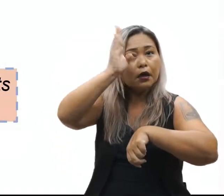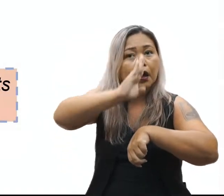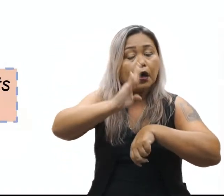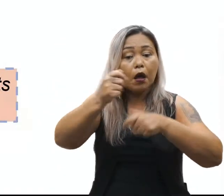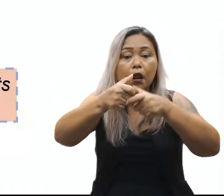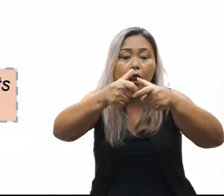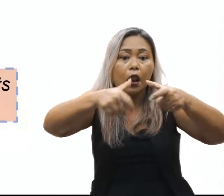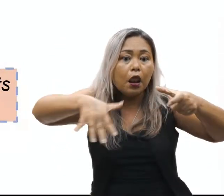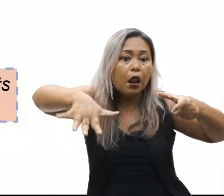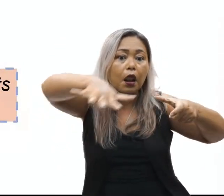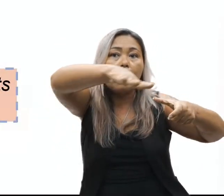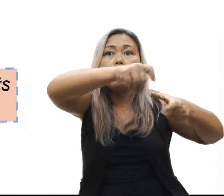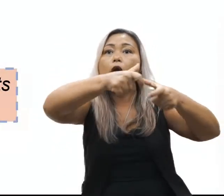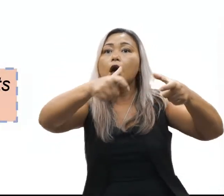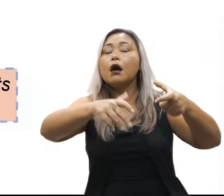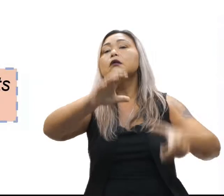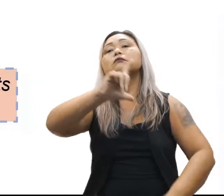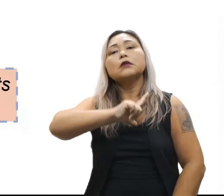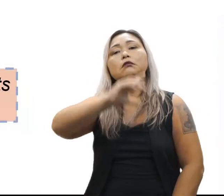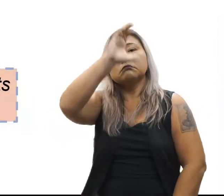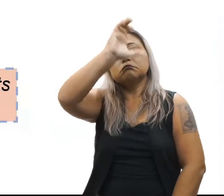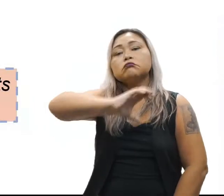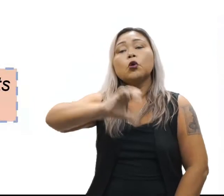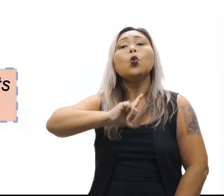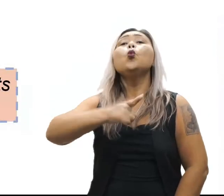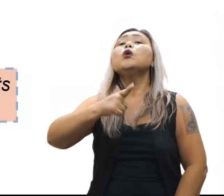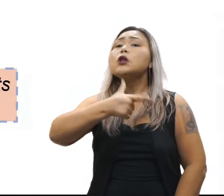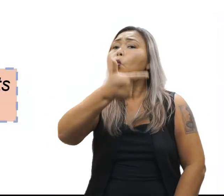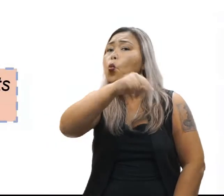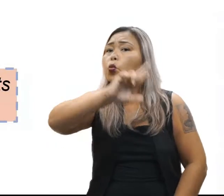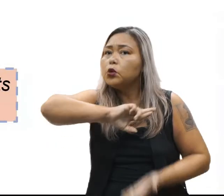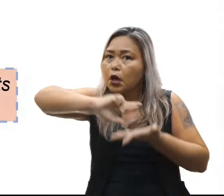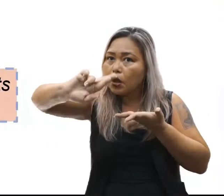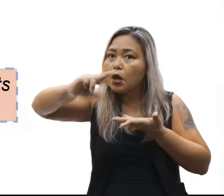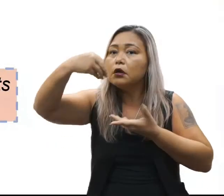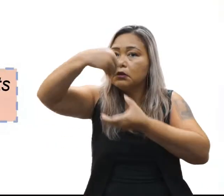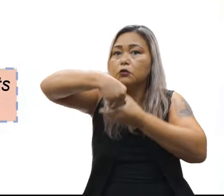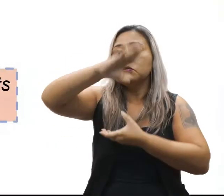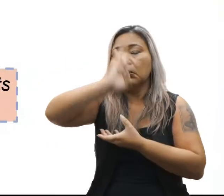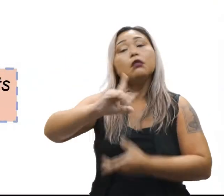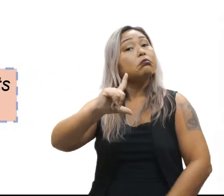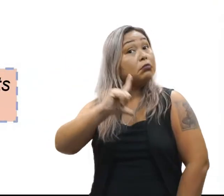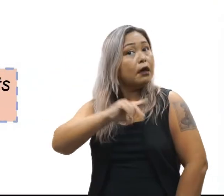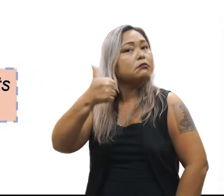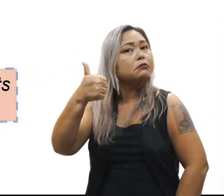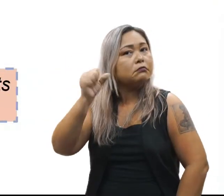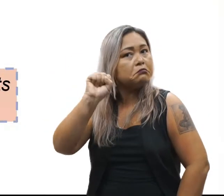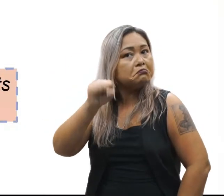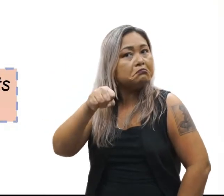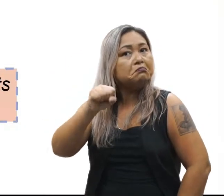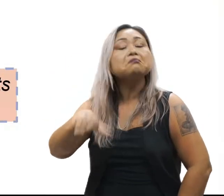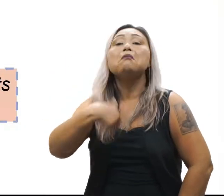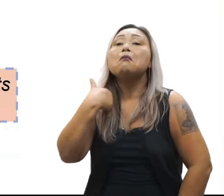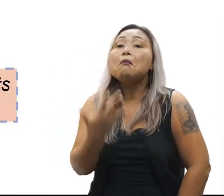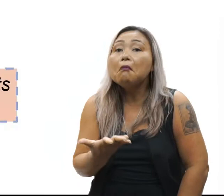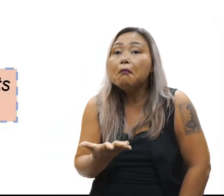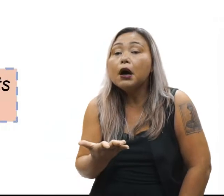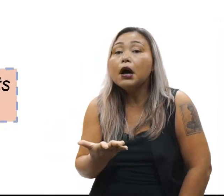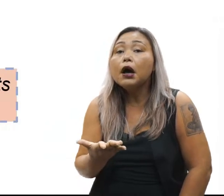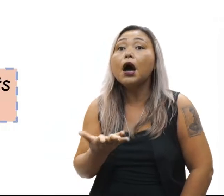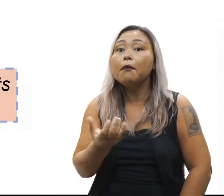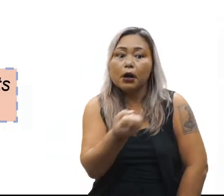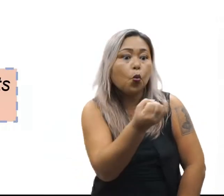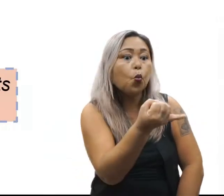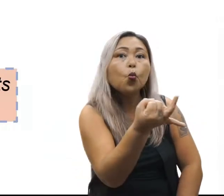de cristãos. Temos outras religiões no Brasil? Temos sim, mas, né, em termos de quantidade